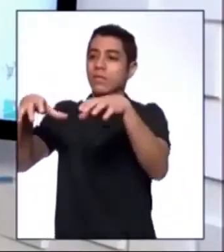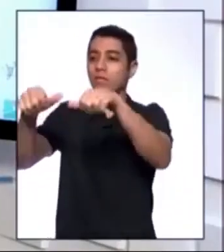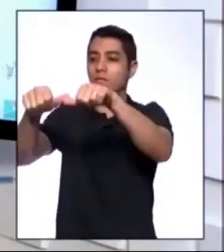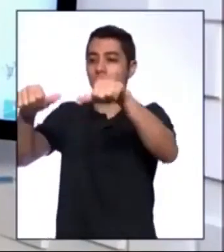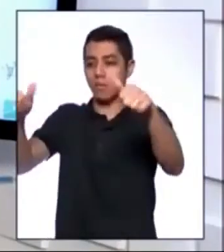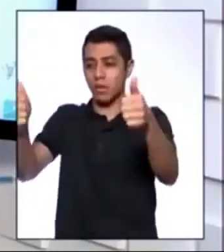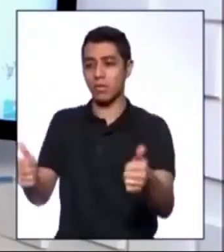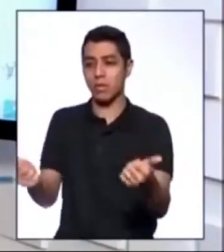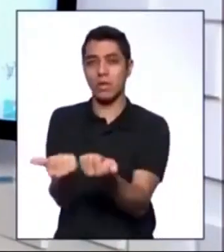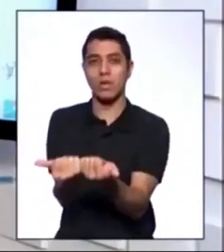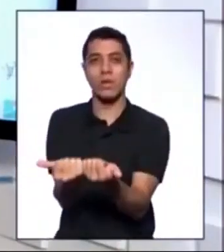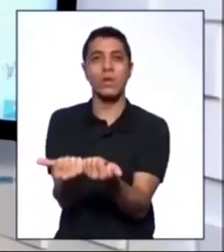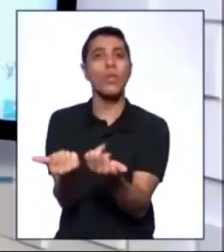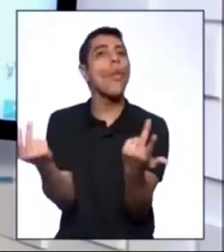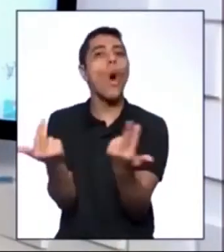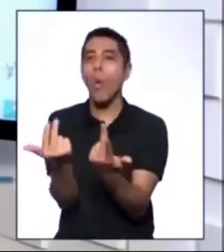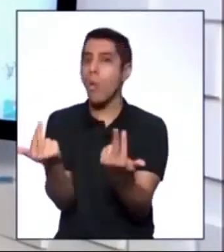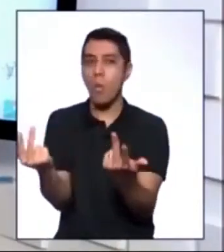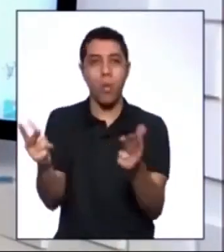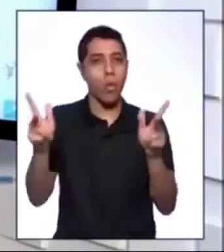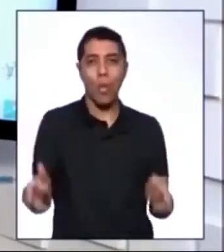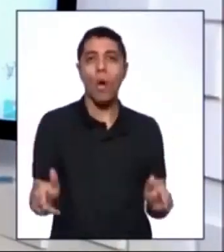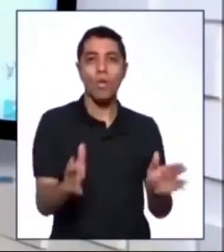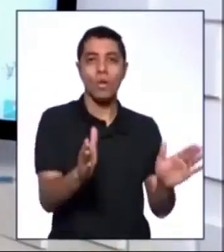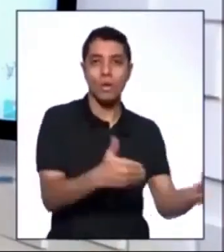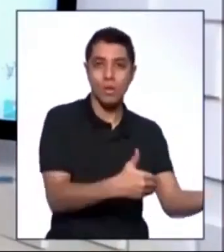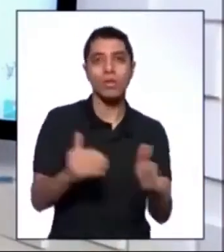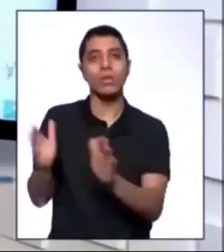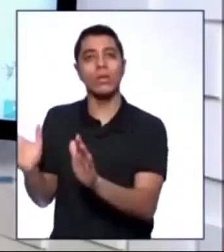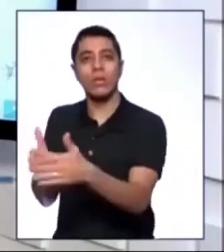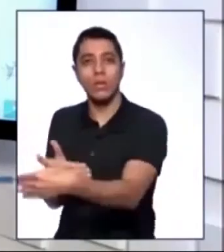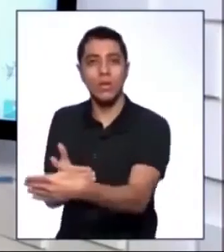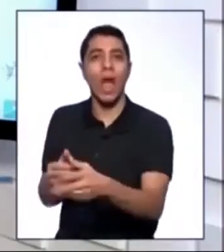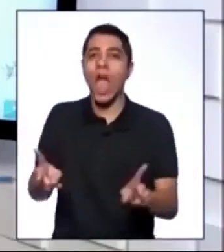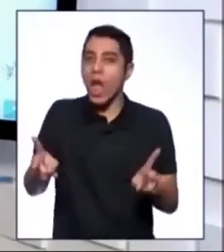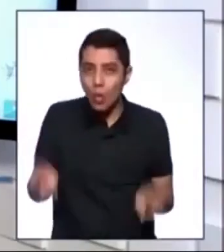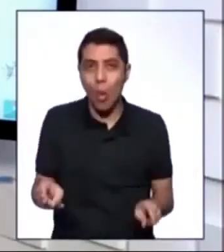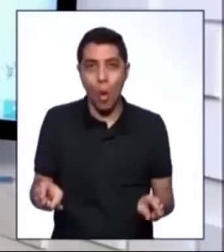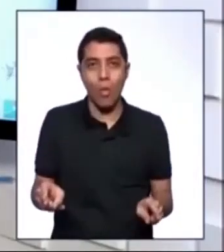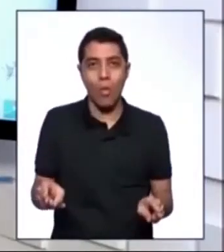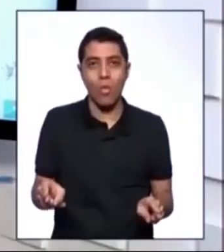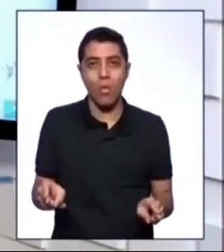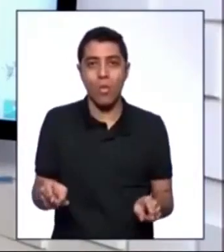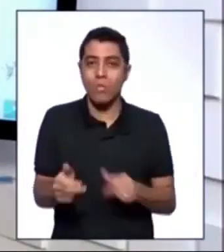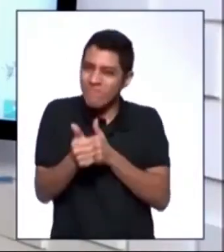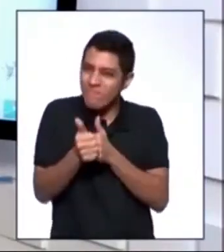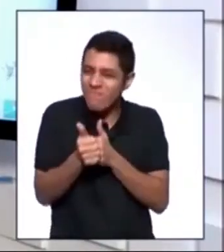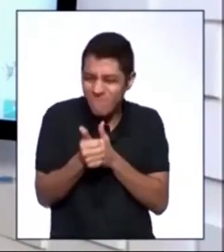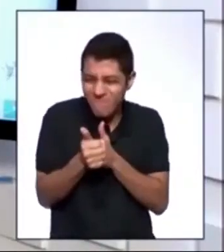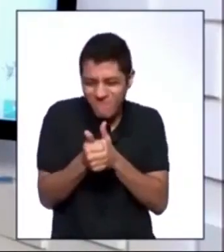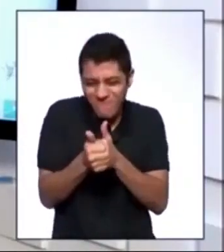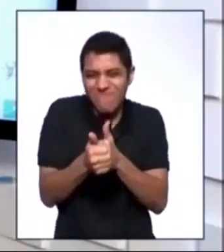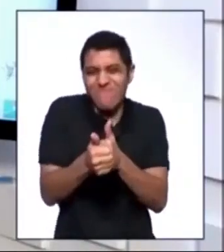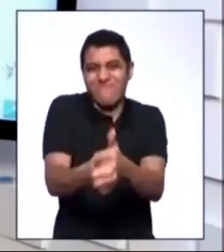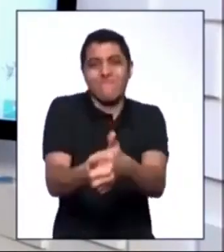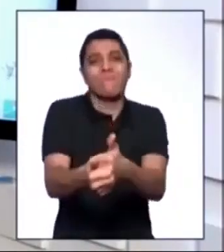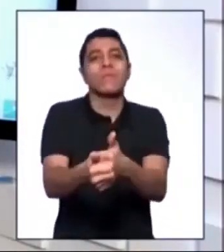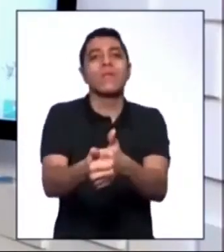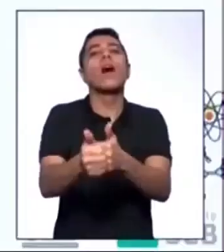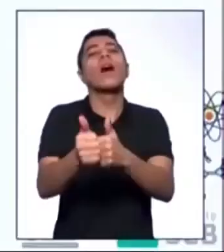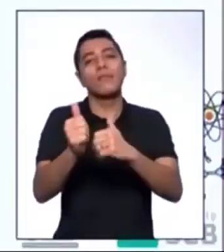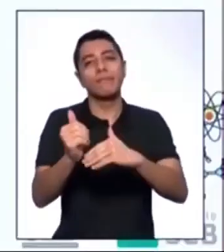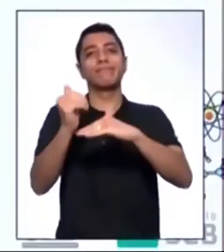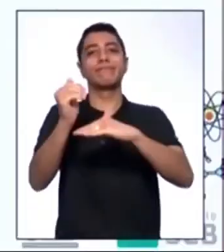O informal. Aí a gente precisa combinar uma coisa. Bom, ô Cláudia, informal é o vale tudo,